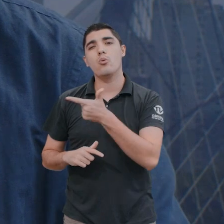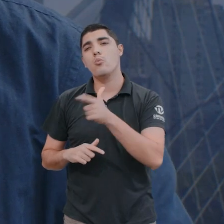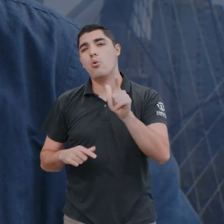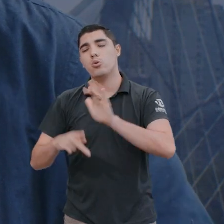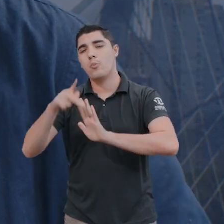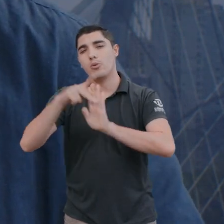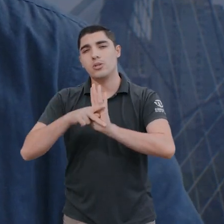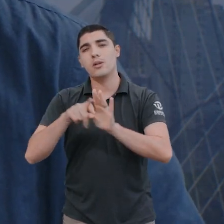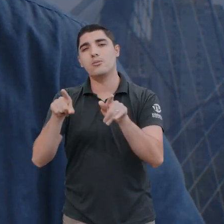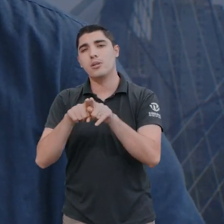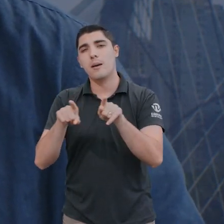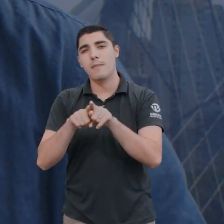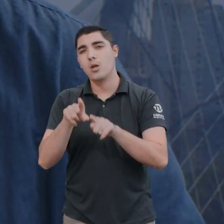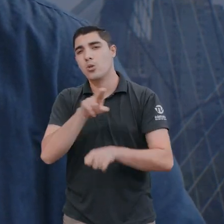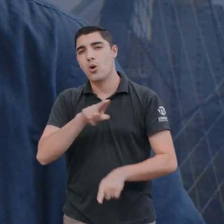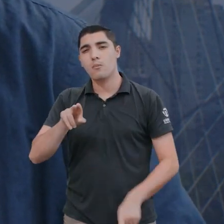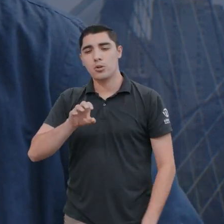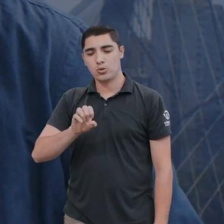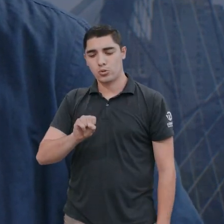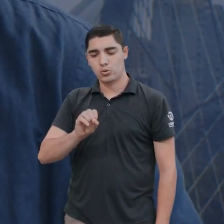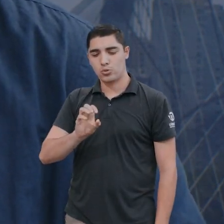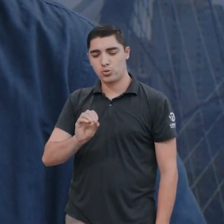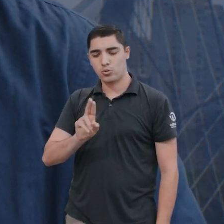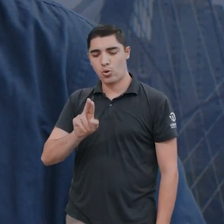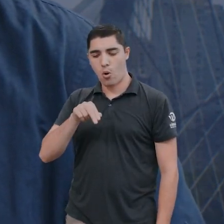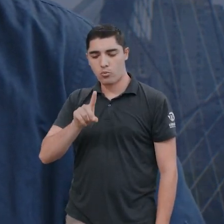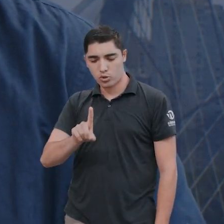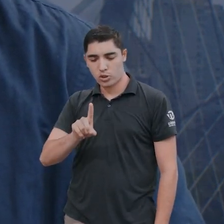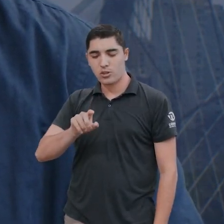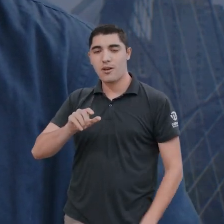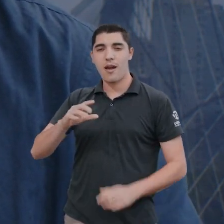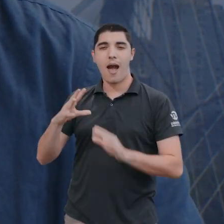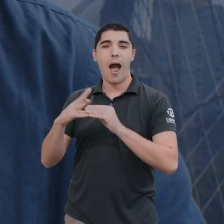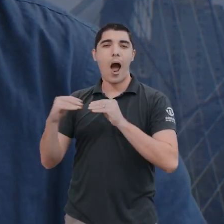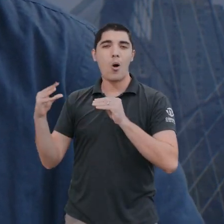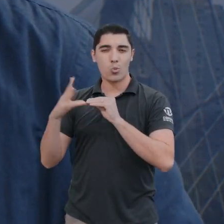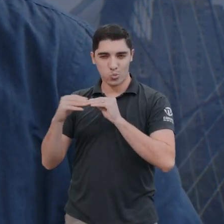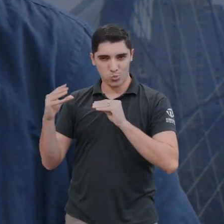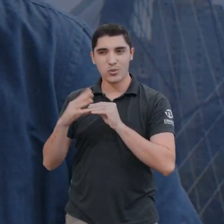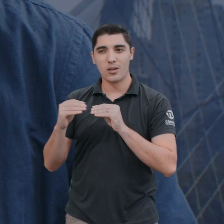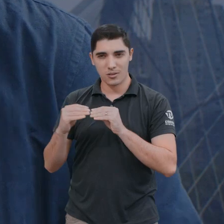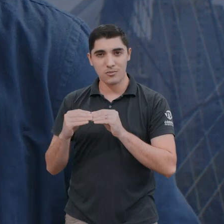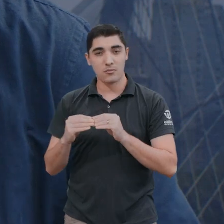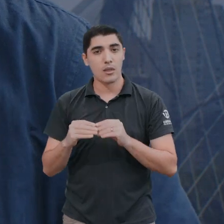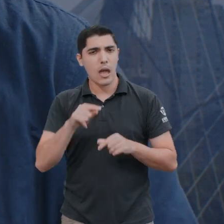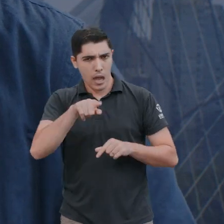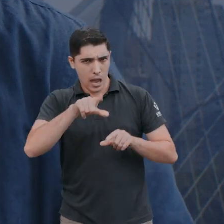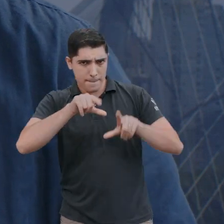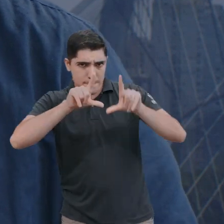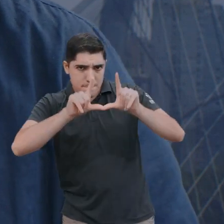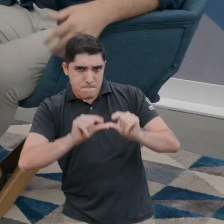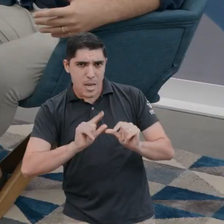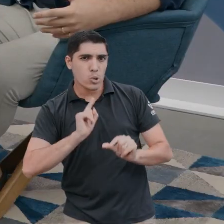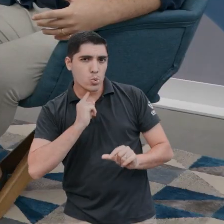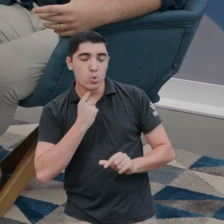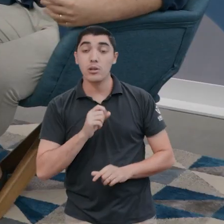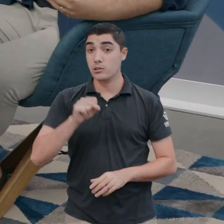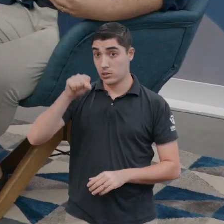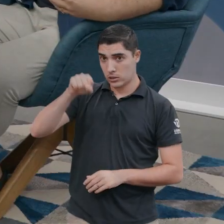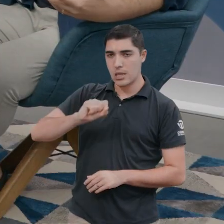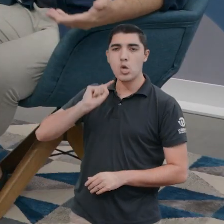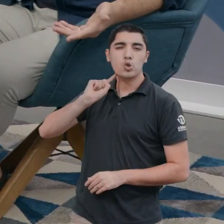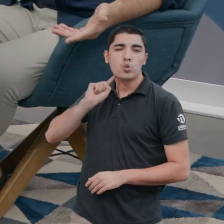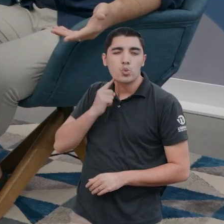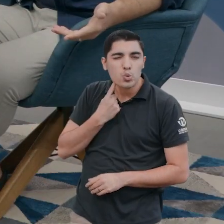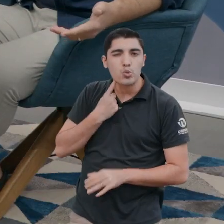outra campanha, né, que chama Sou de Algodão, o linho polui menos, né? Polui menos, exatamente. E são materiais que eles